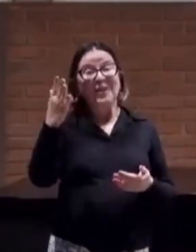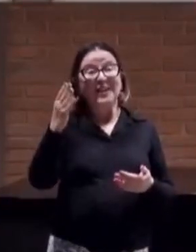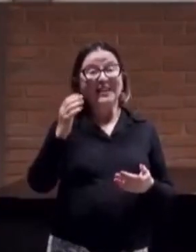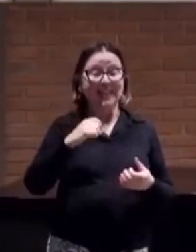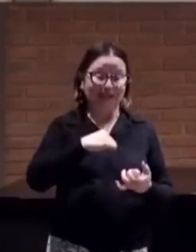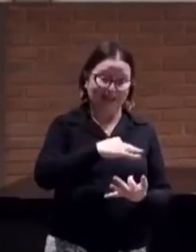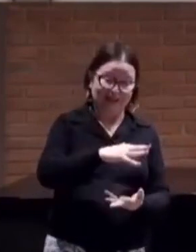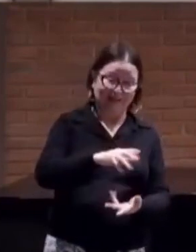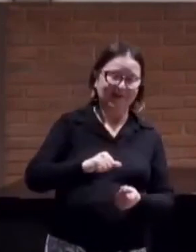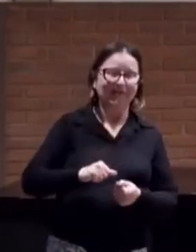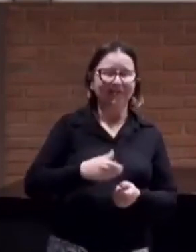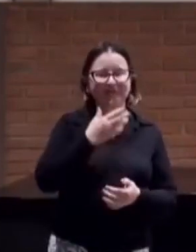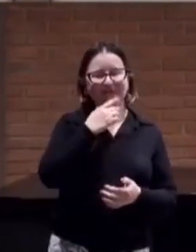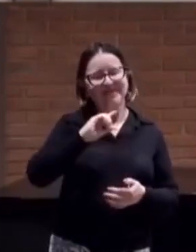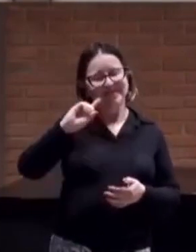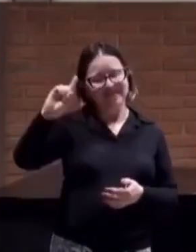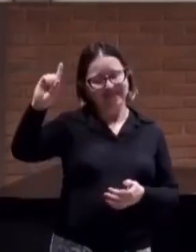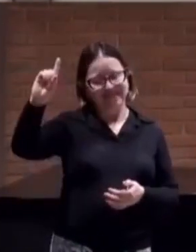Paizinho,